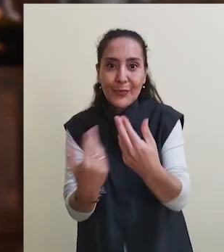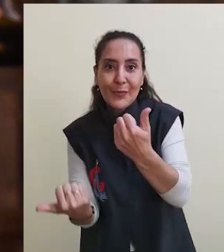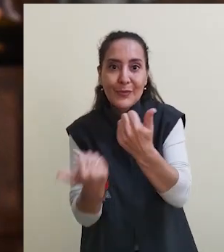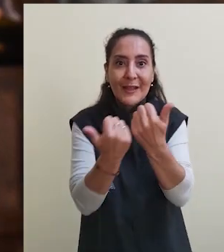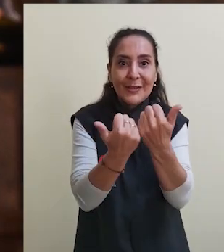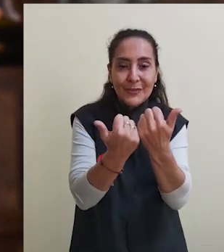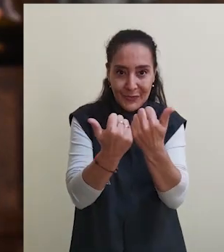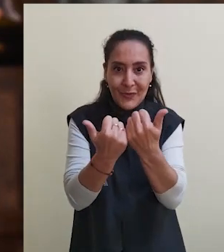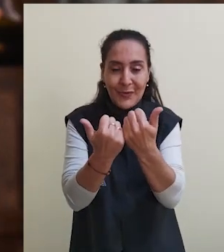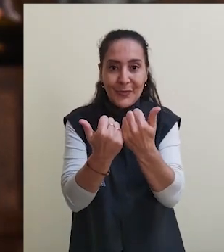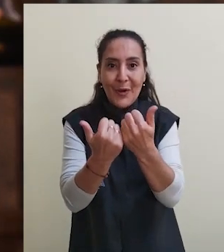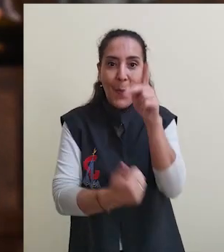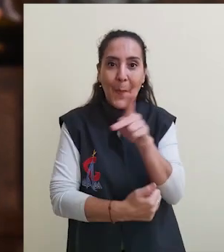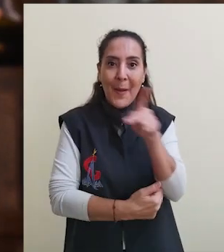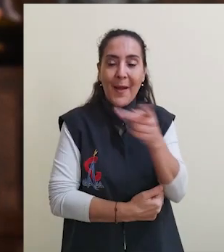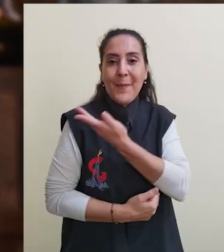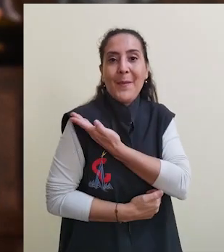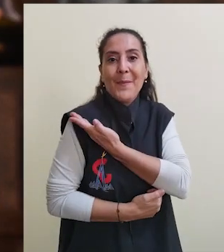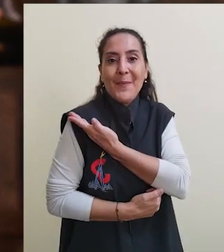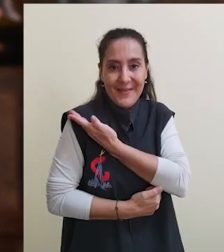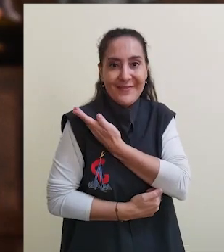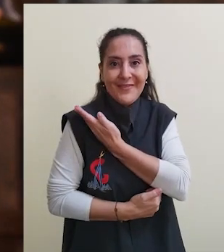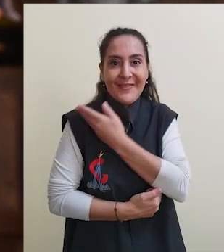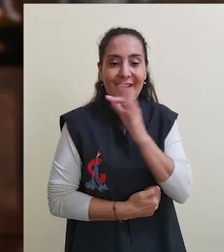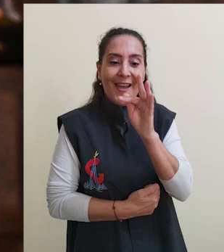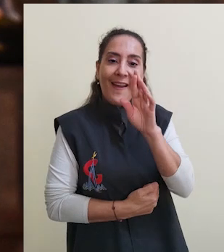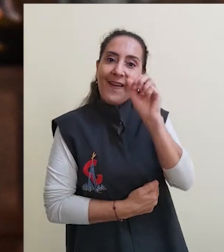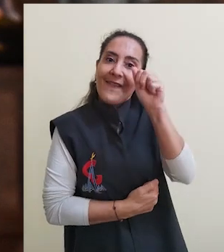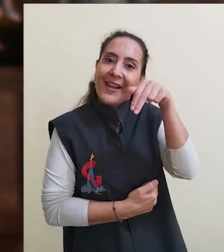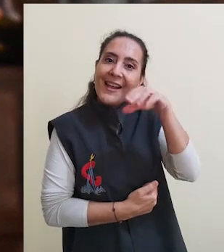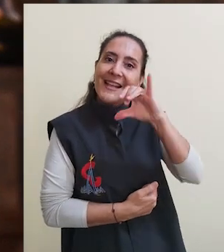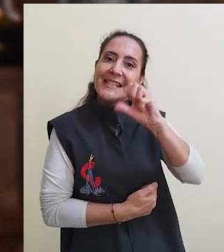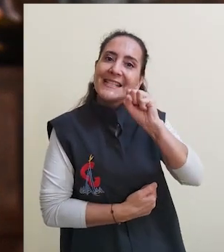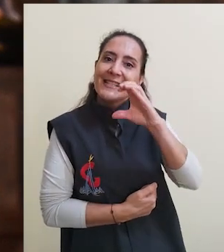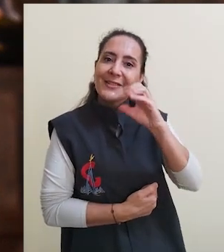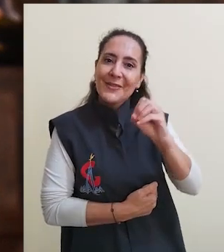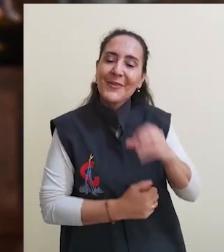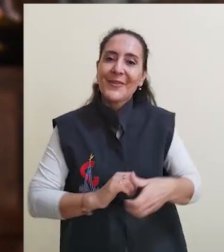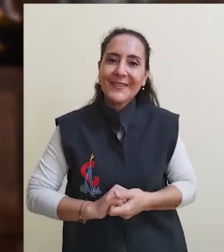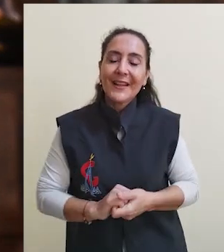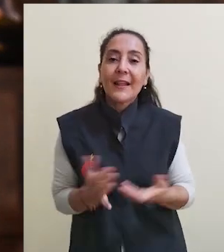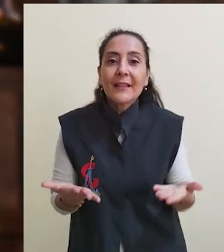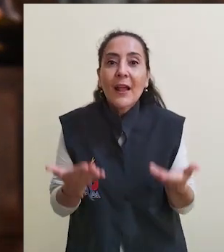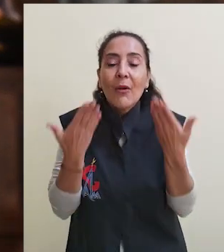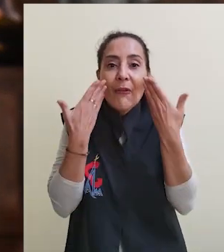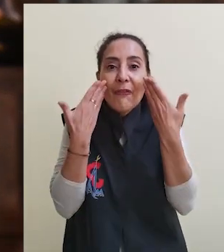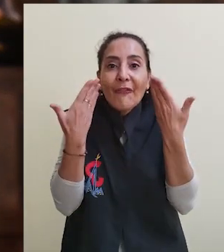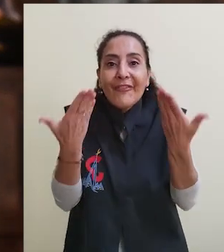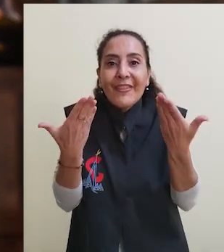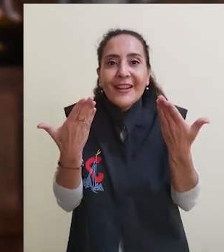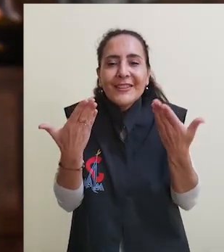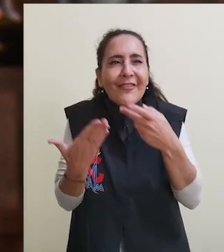do sucessor de Pedro, o Santo Padre, o Papa Francisco, para nós hoje, né? O Papa Francisco. Veja, meus